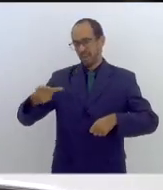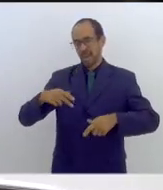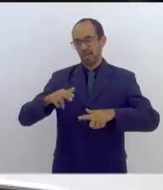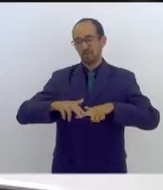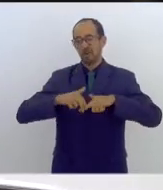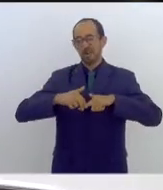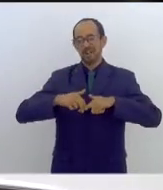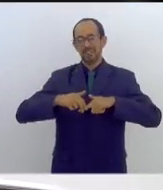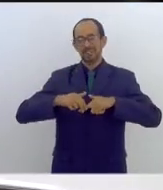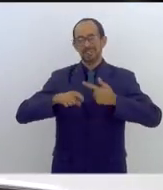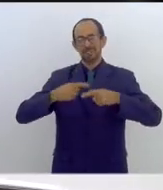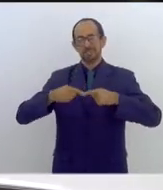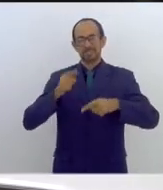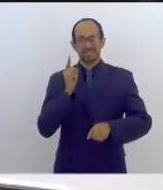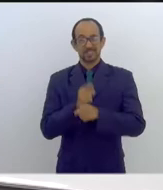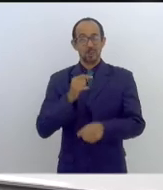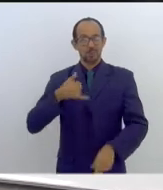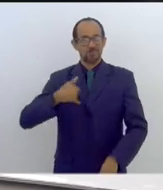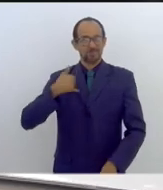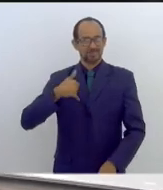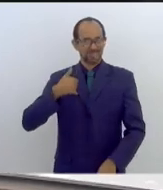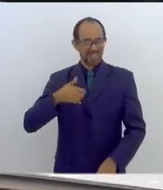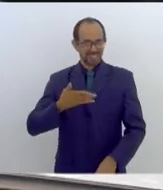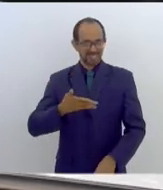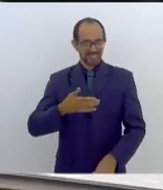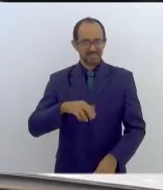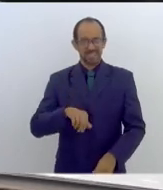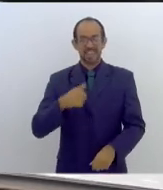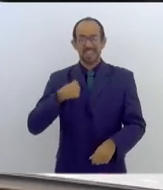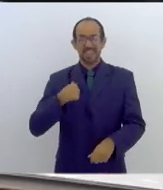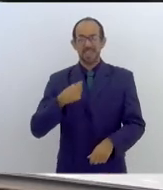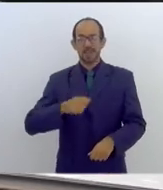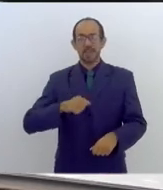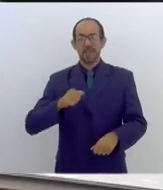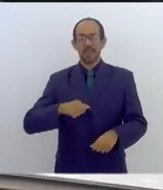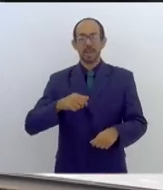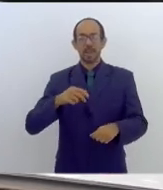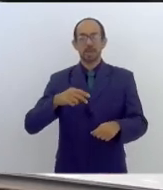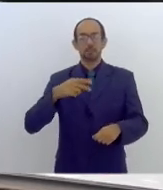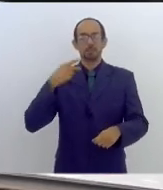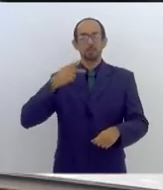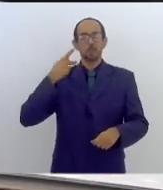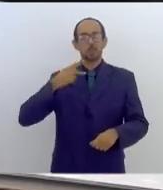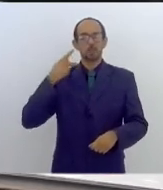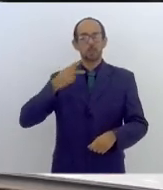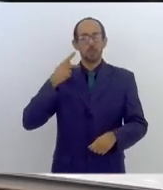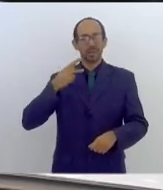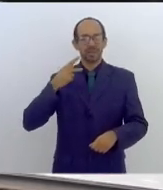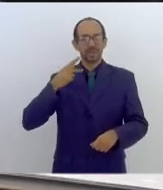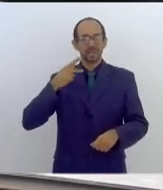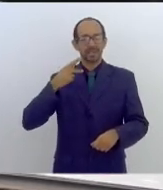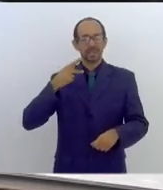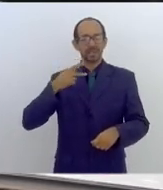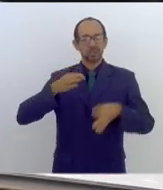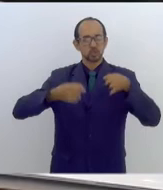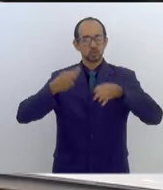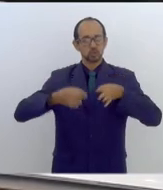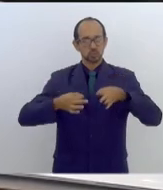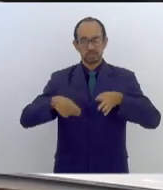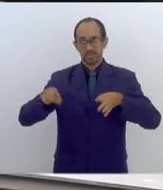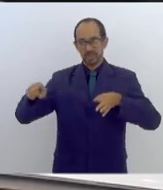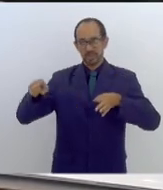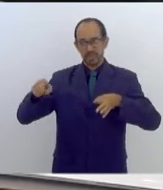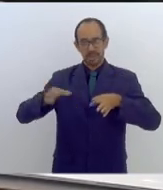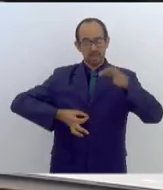desde os tempos do Rio Bonito quando eu era promotora de justiça e eles O titular juvenil